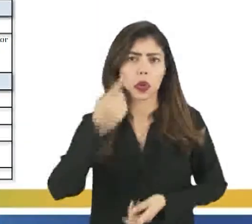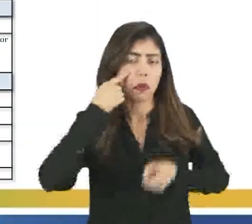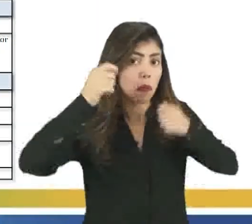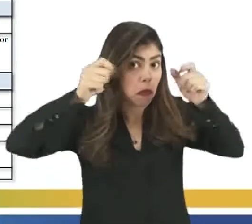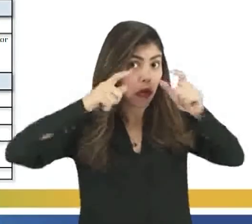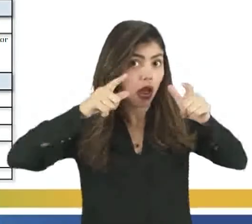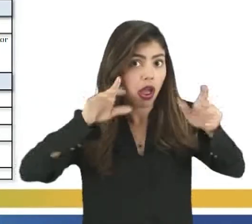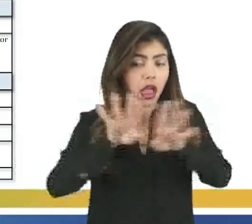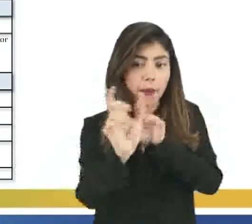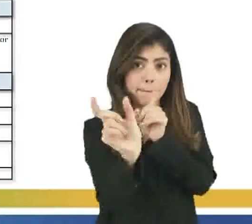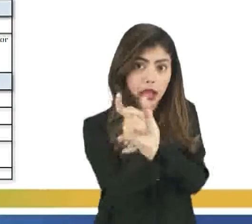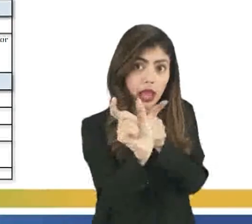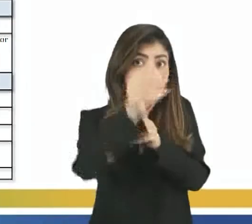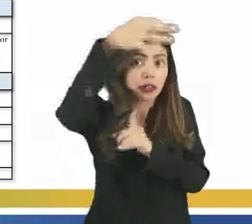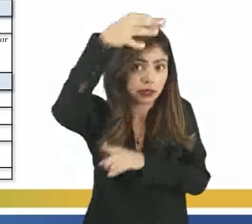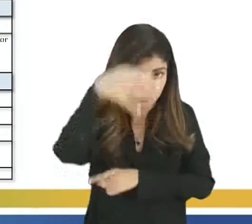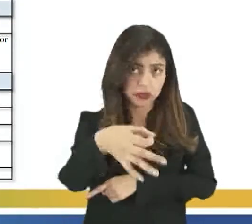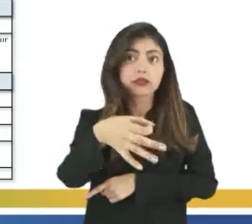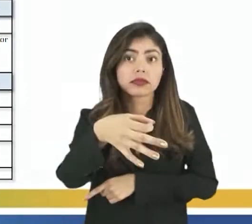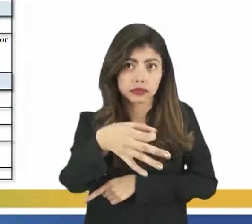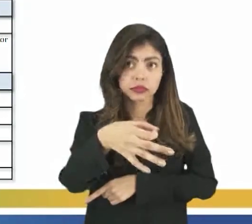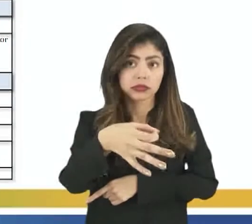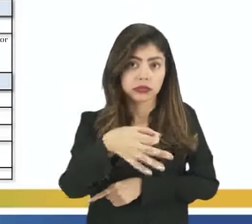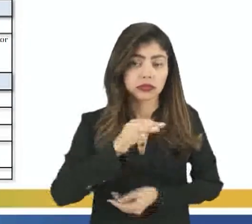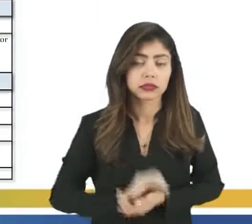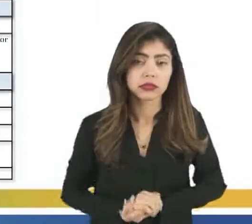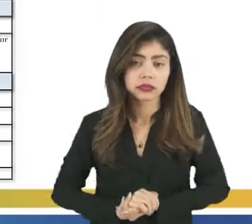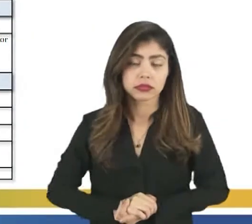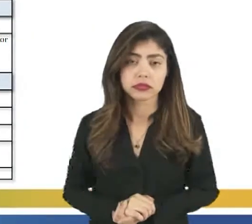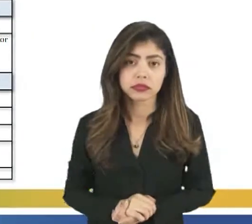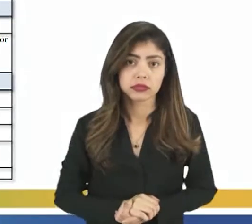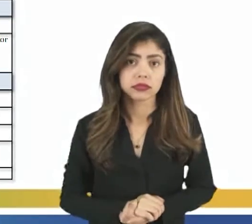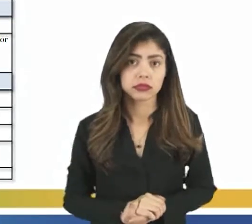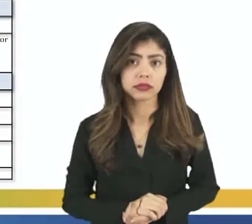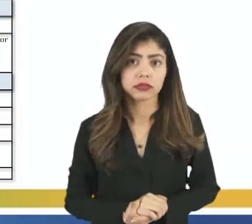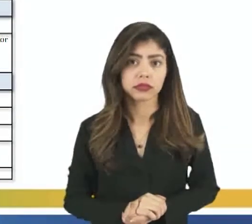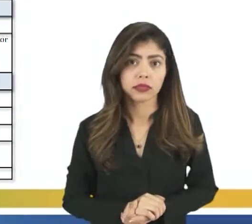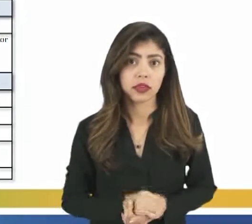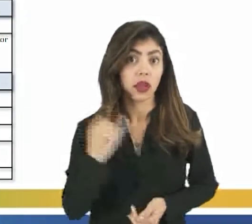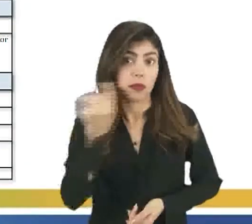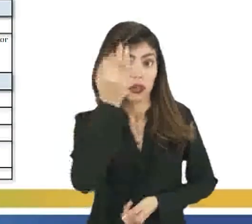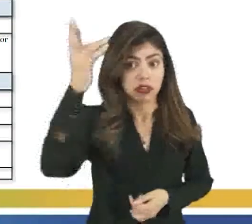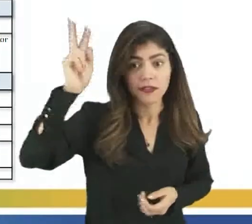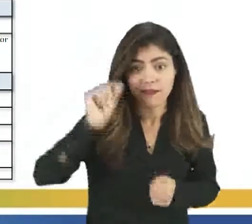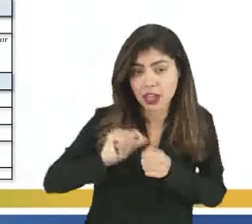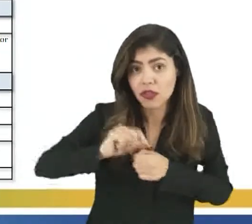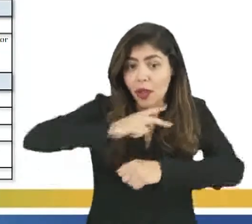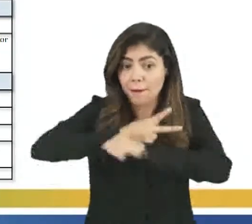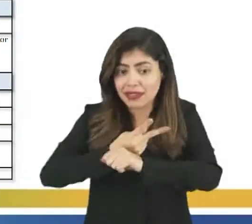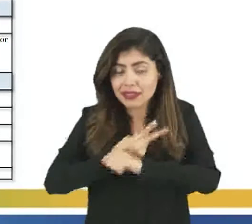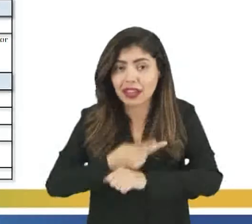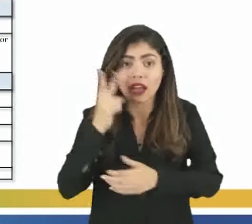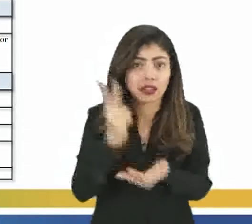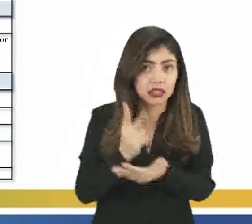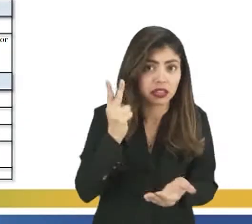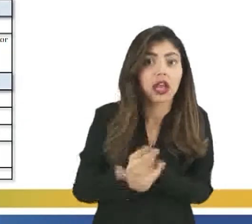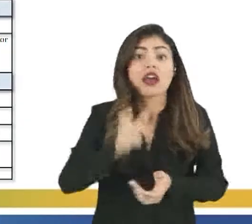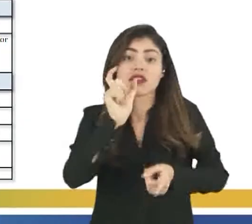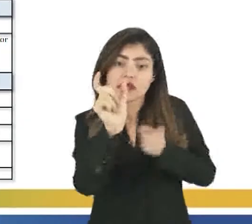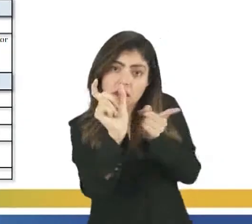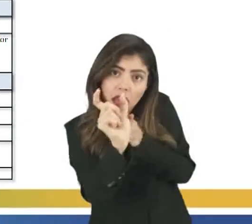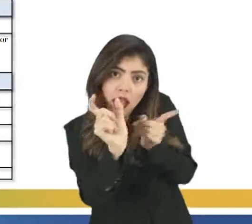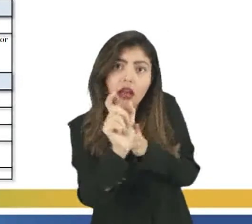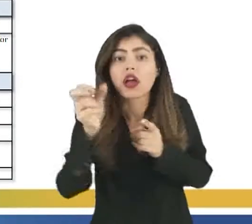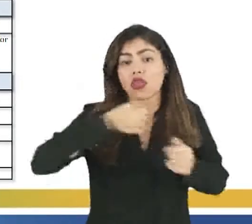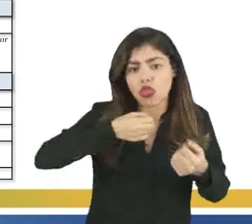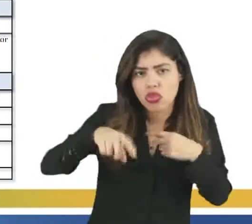Observar as palavras, se elas estão escritas de maneira ortograficamente correta. É importante realizar uma pesquisa sobre as